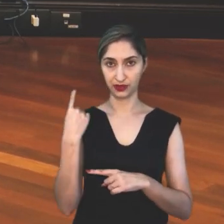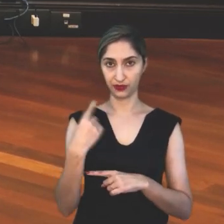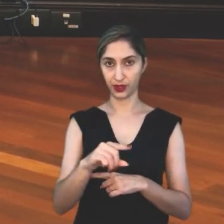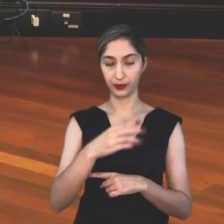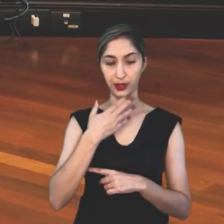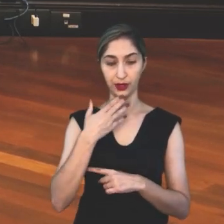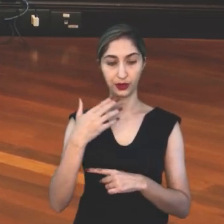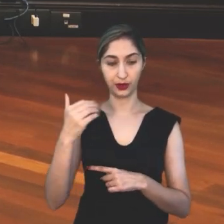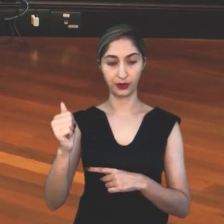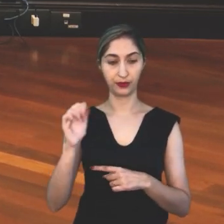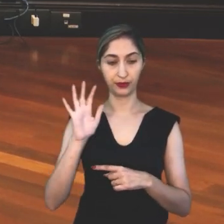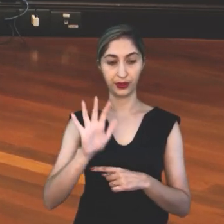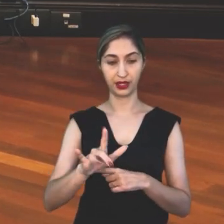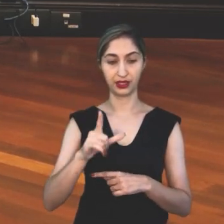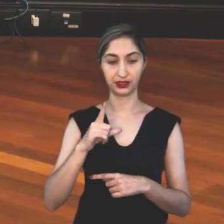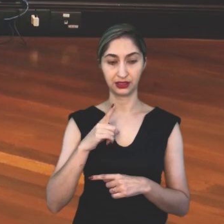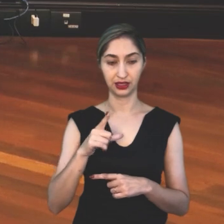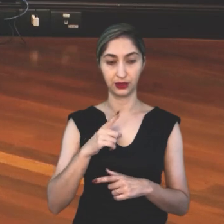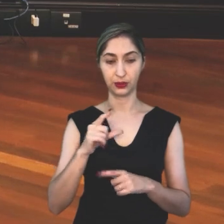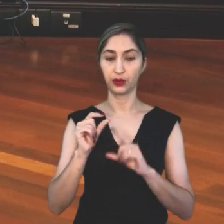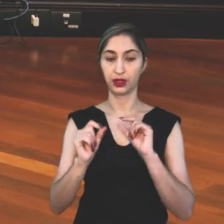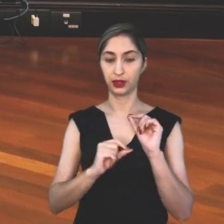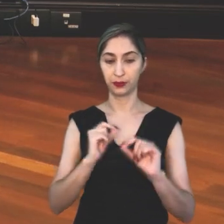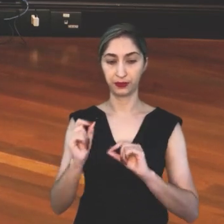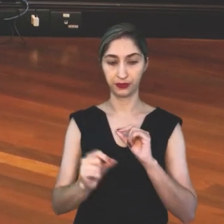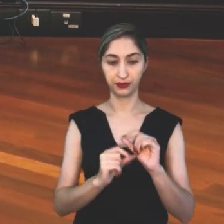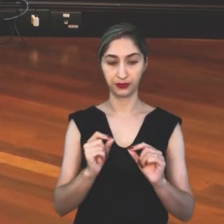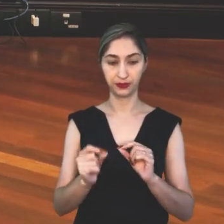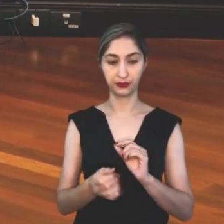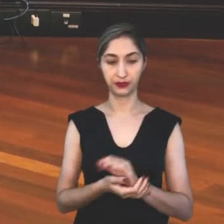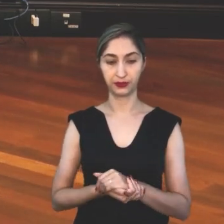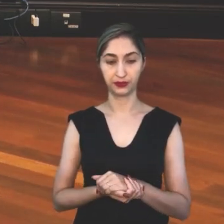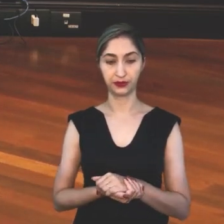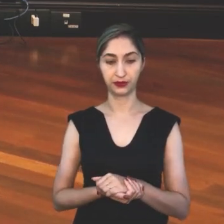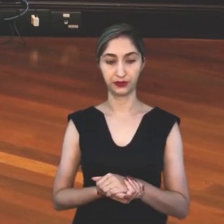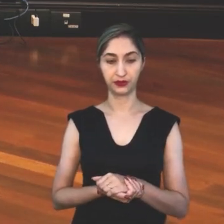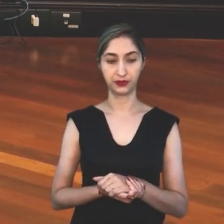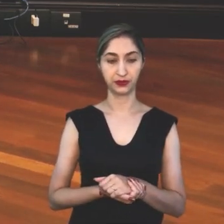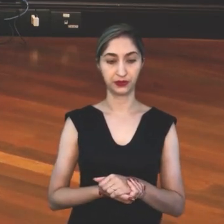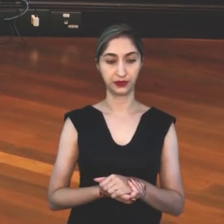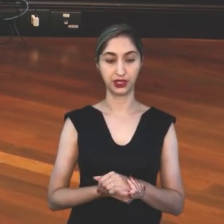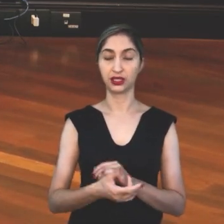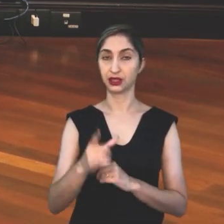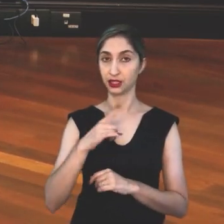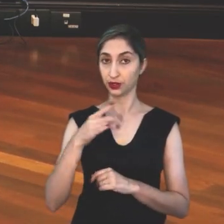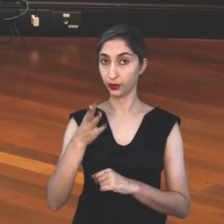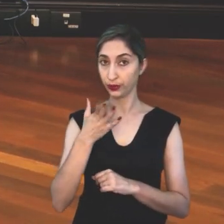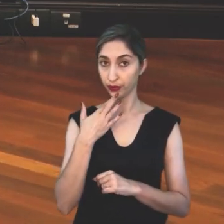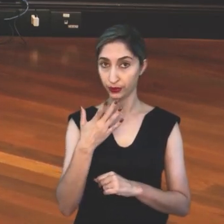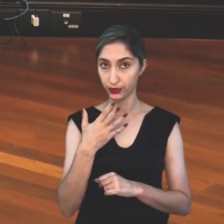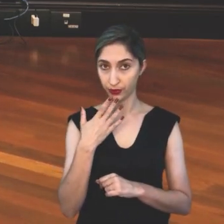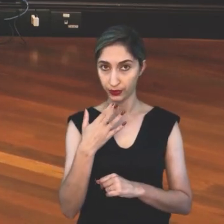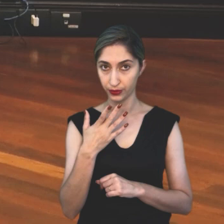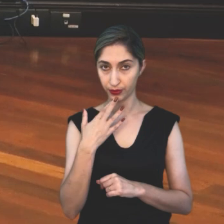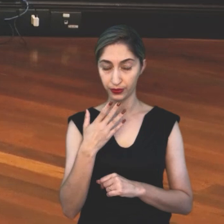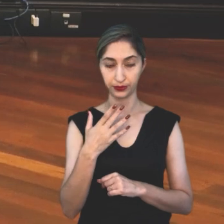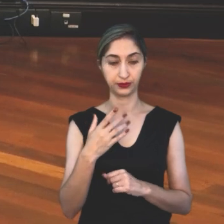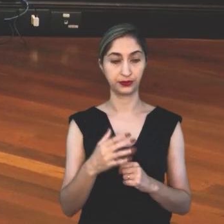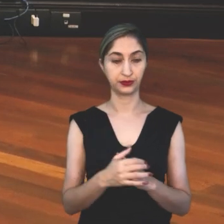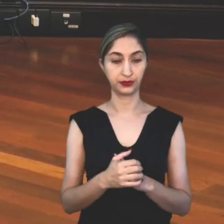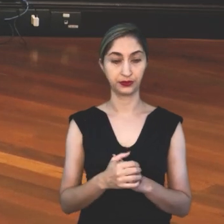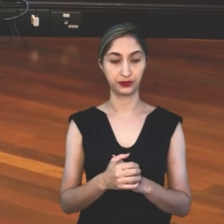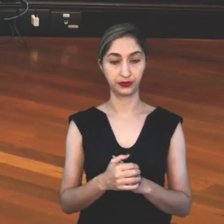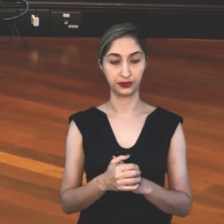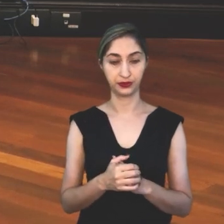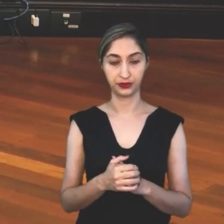Vou passar depois para vocês verem também. Esse kit, ele é composto. Então, aqui, olha, vão